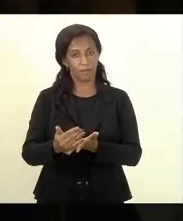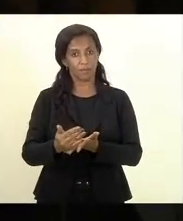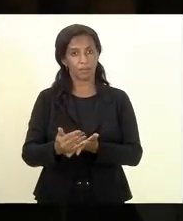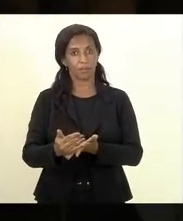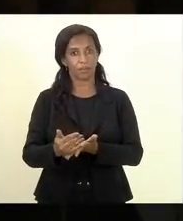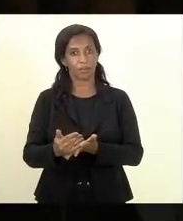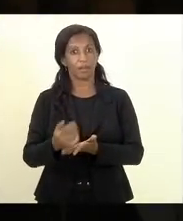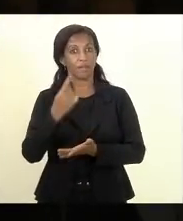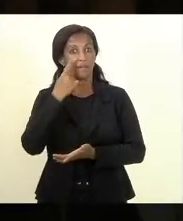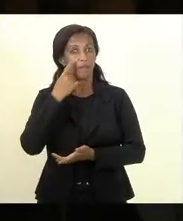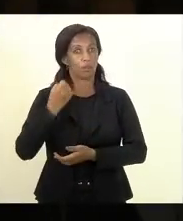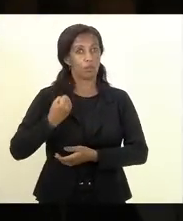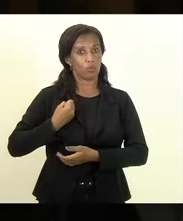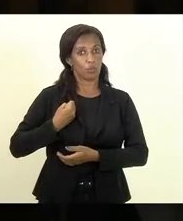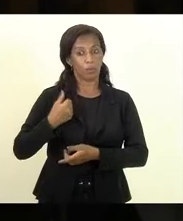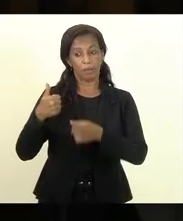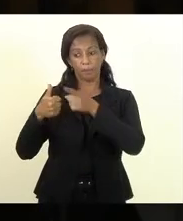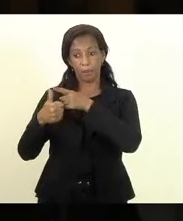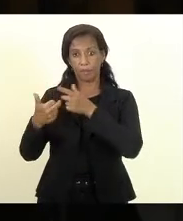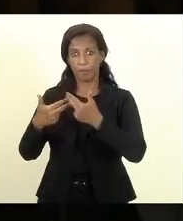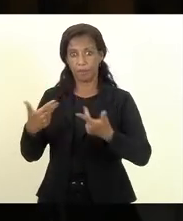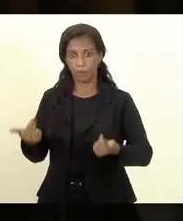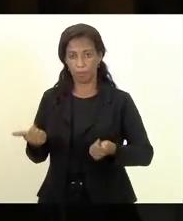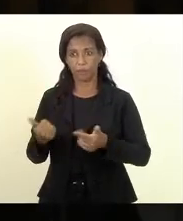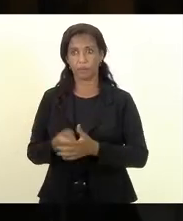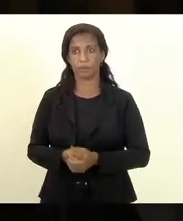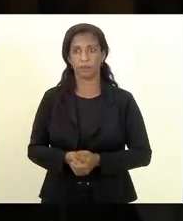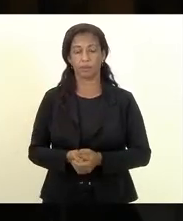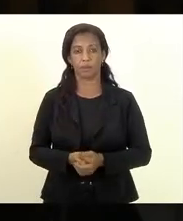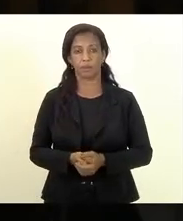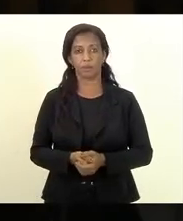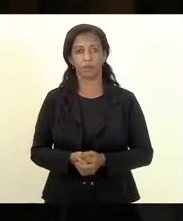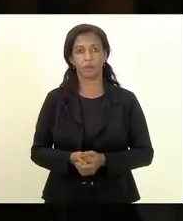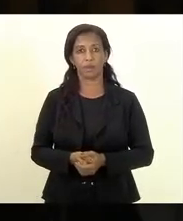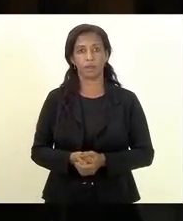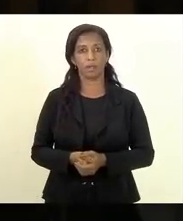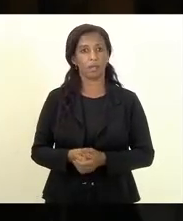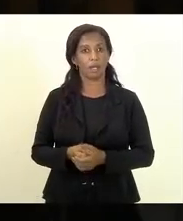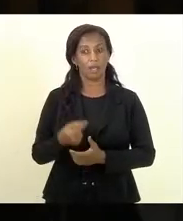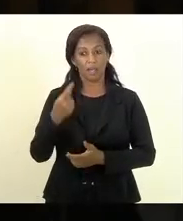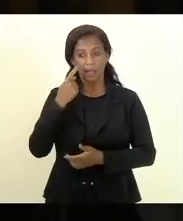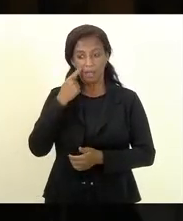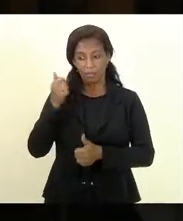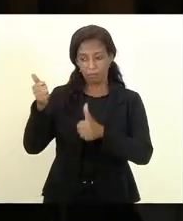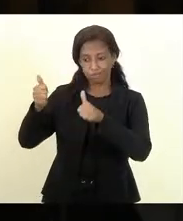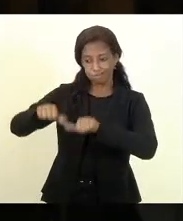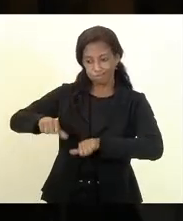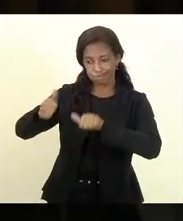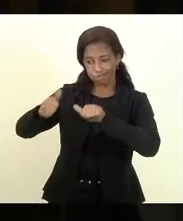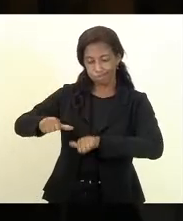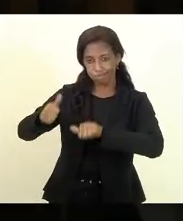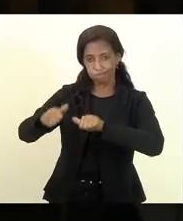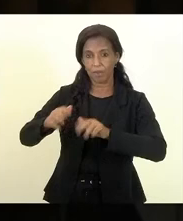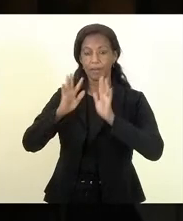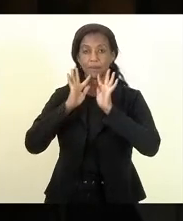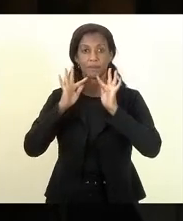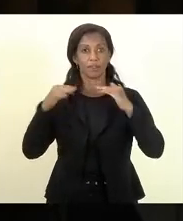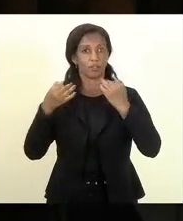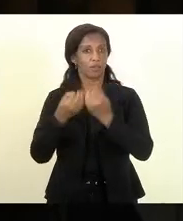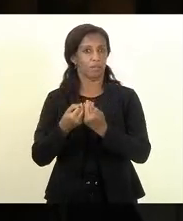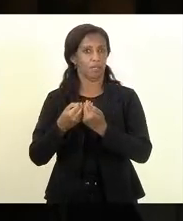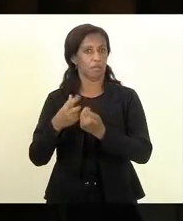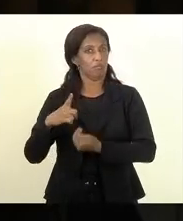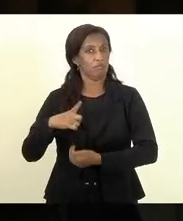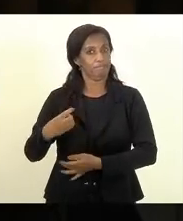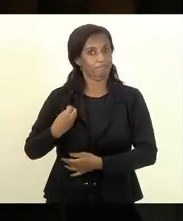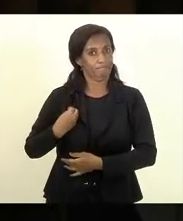ver os números. A primeira coisa, deputado Tiaju, sempre é isso, é fazer o levantamento preciso das famílias que estão ali, não